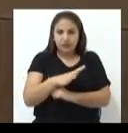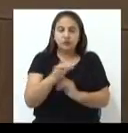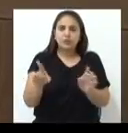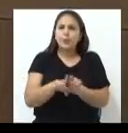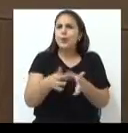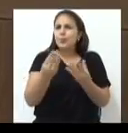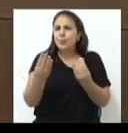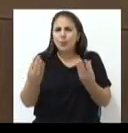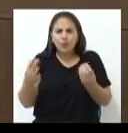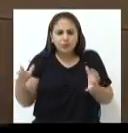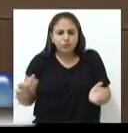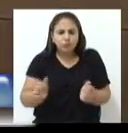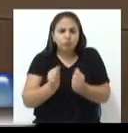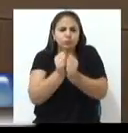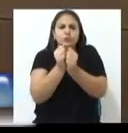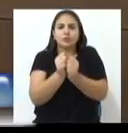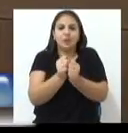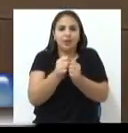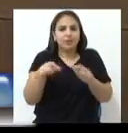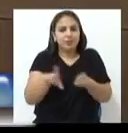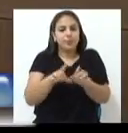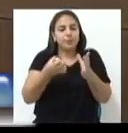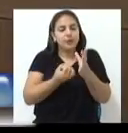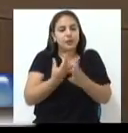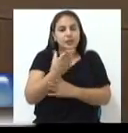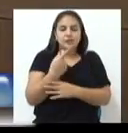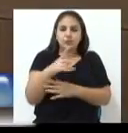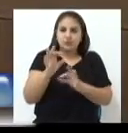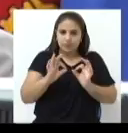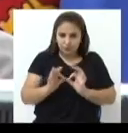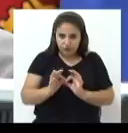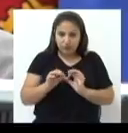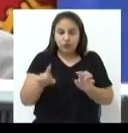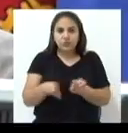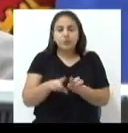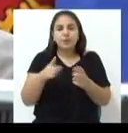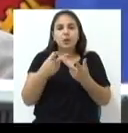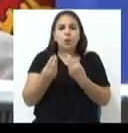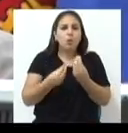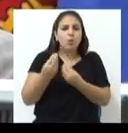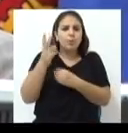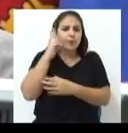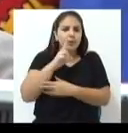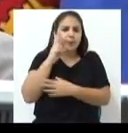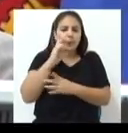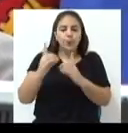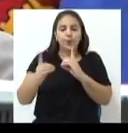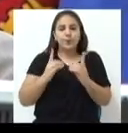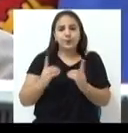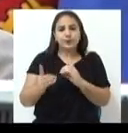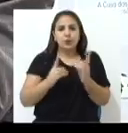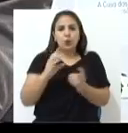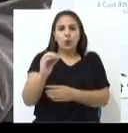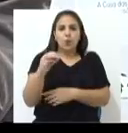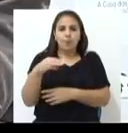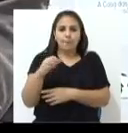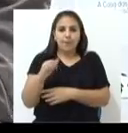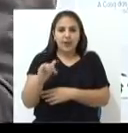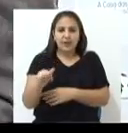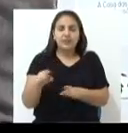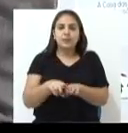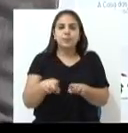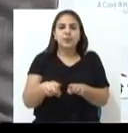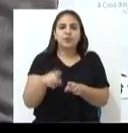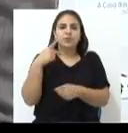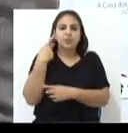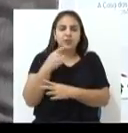as mãos que se uniram para a elaboração deste projeto, como lembraram a coordenadora do COMAI e o vereador